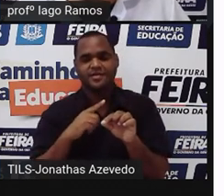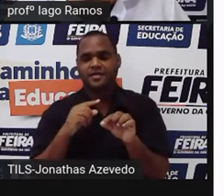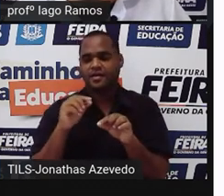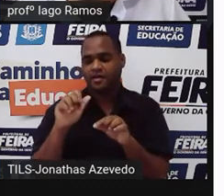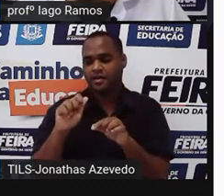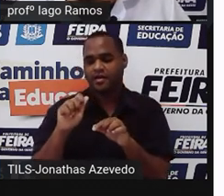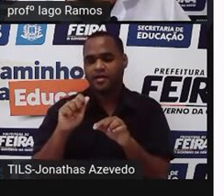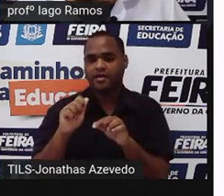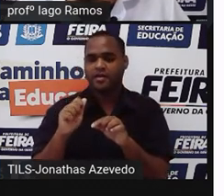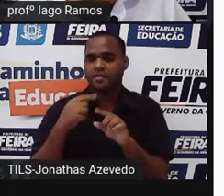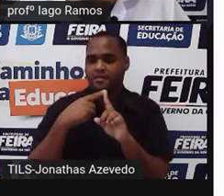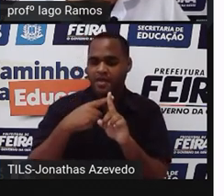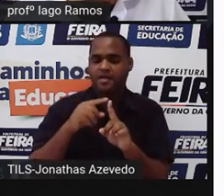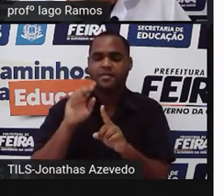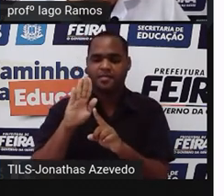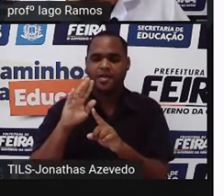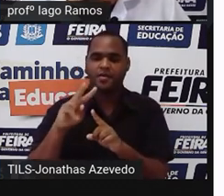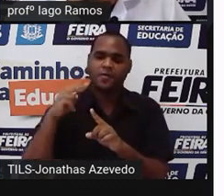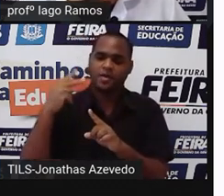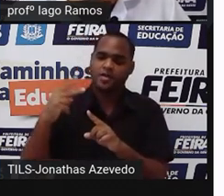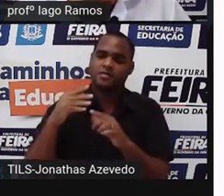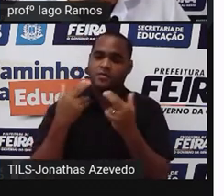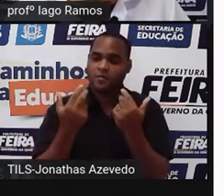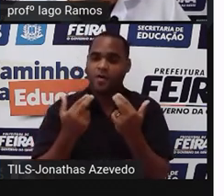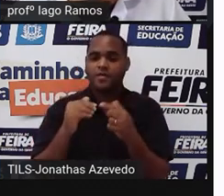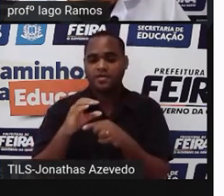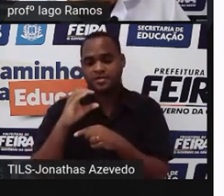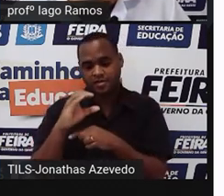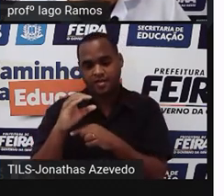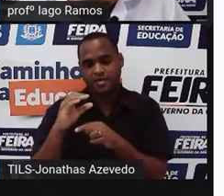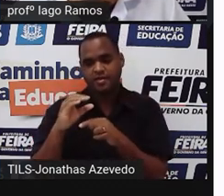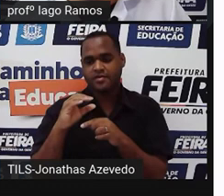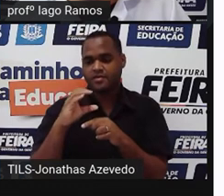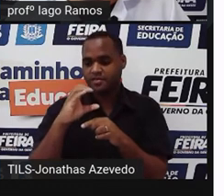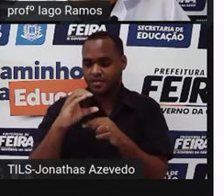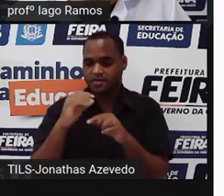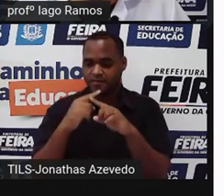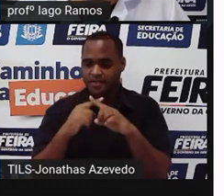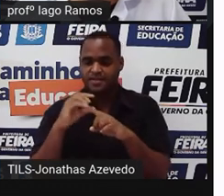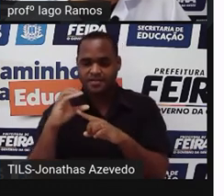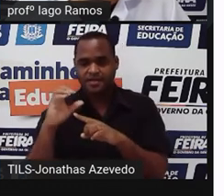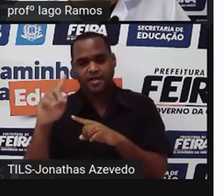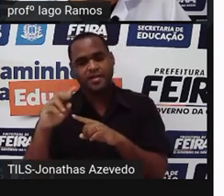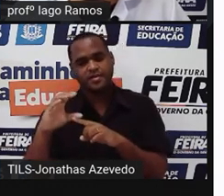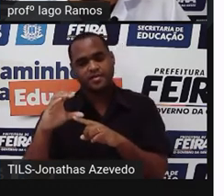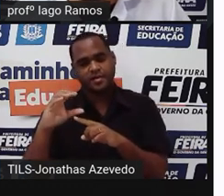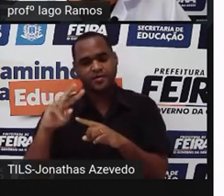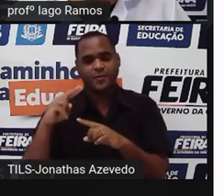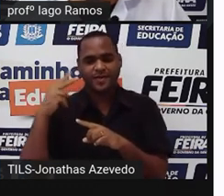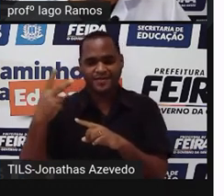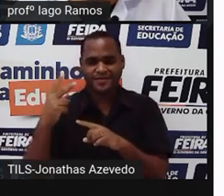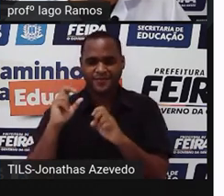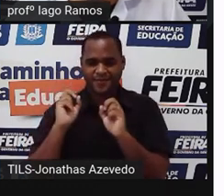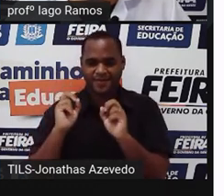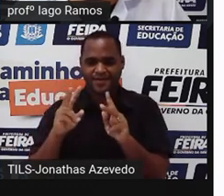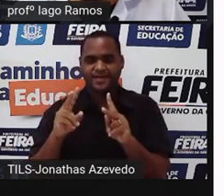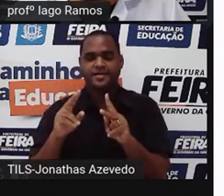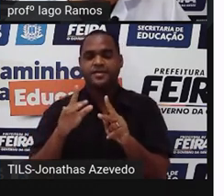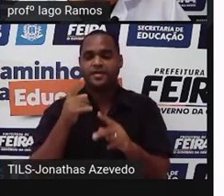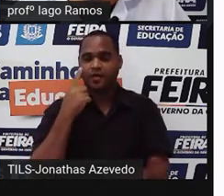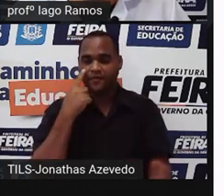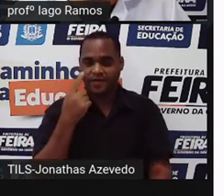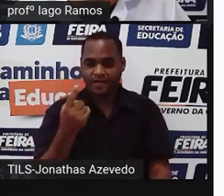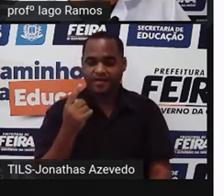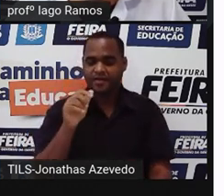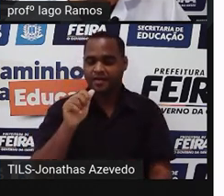ao quadrado igual a C vezes C, só que C vezes C é C ao quadrado, tá bom? Então, veja aqui, ó, A